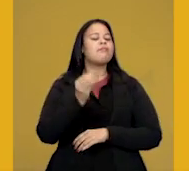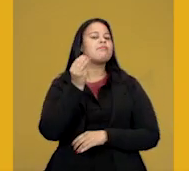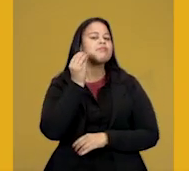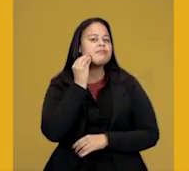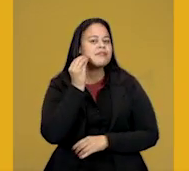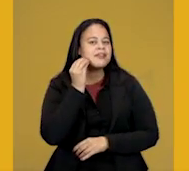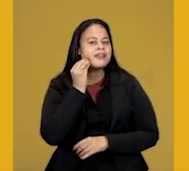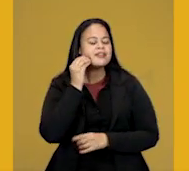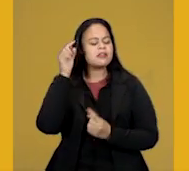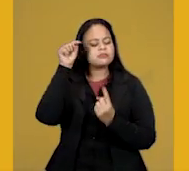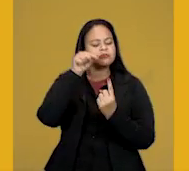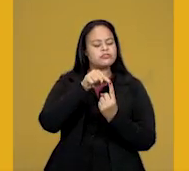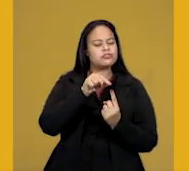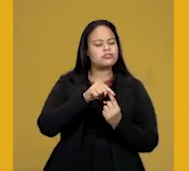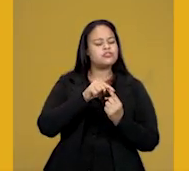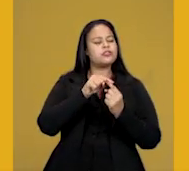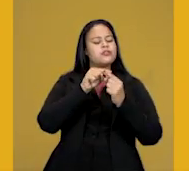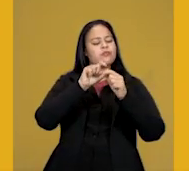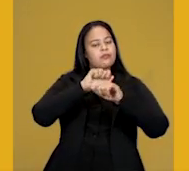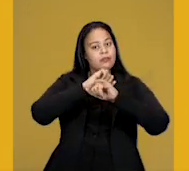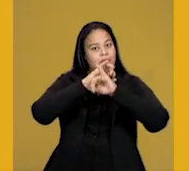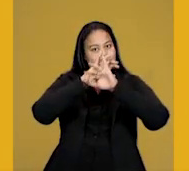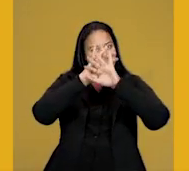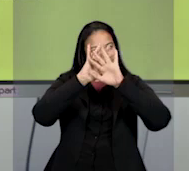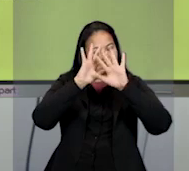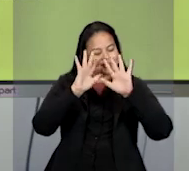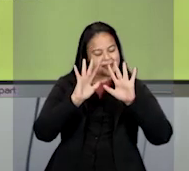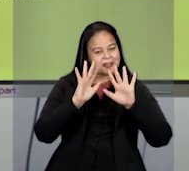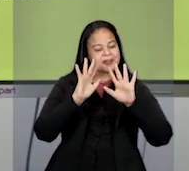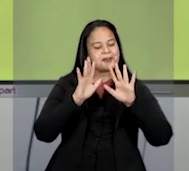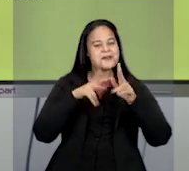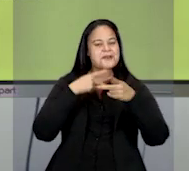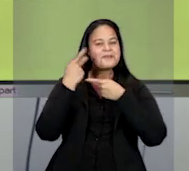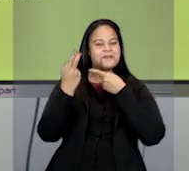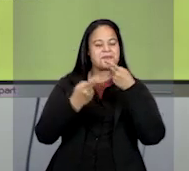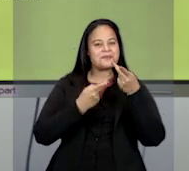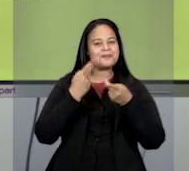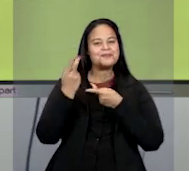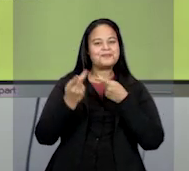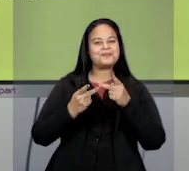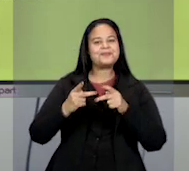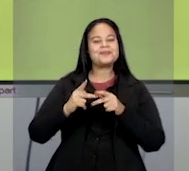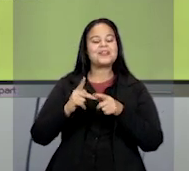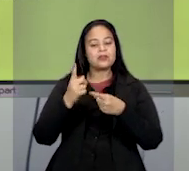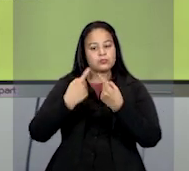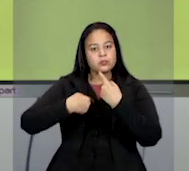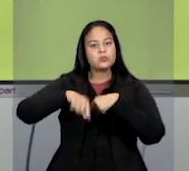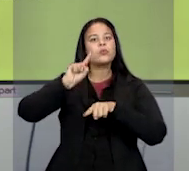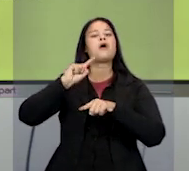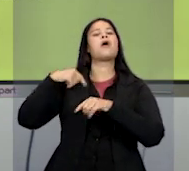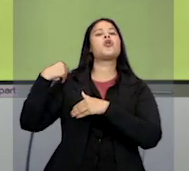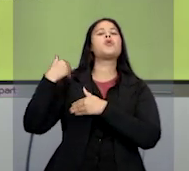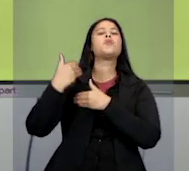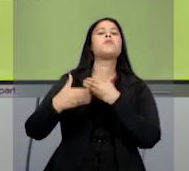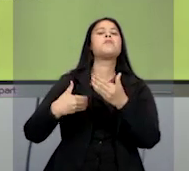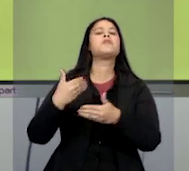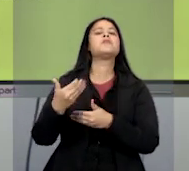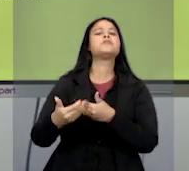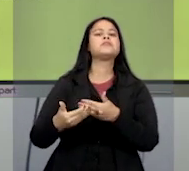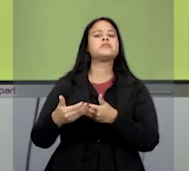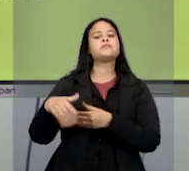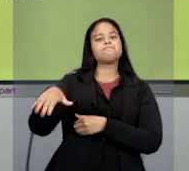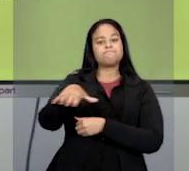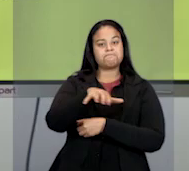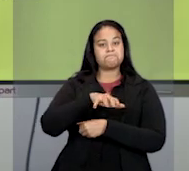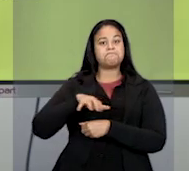bem objetiva, tá? Falar um pouco dessa evolução desse processo, desse